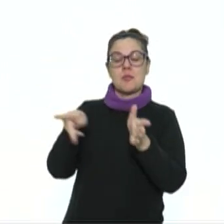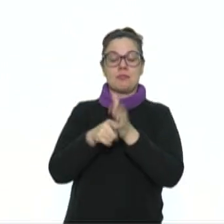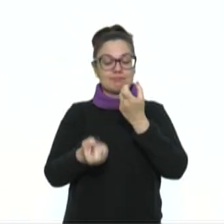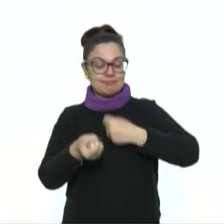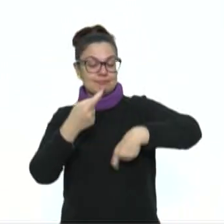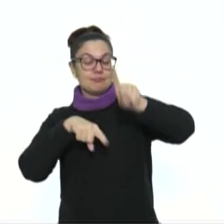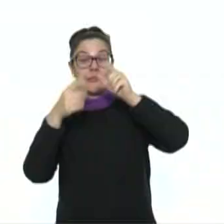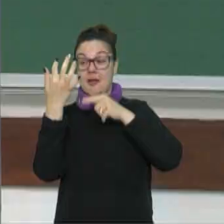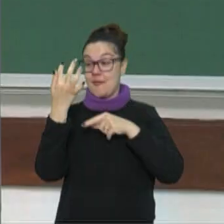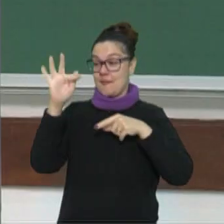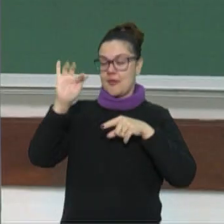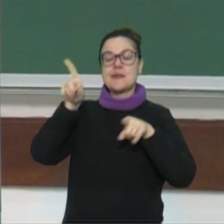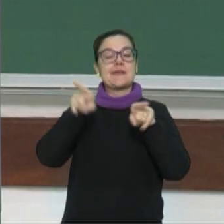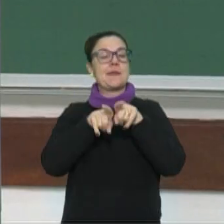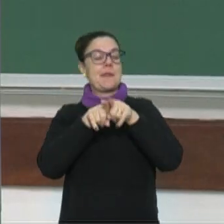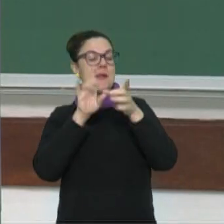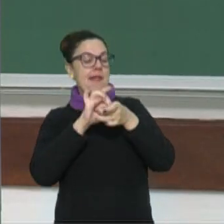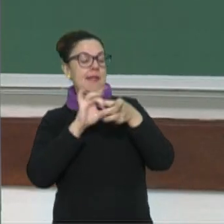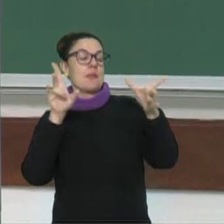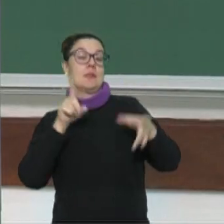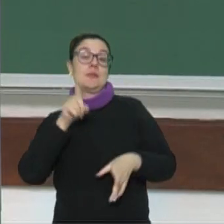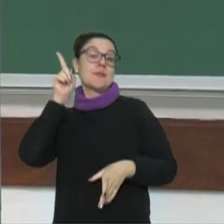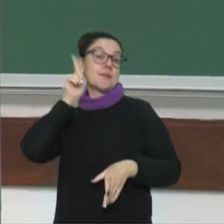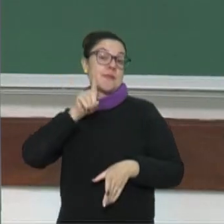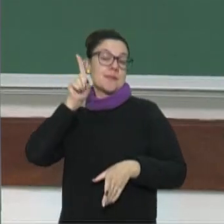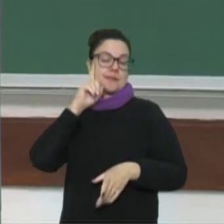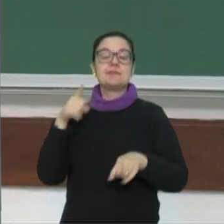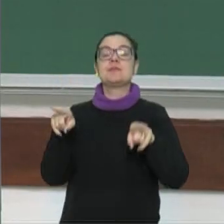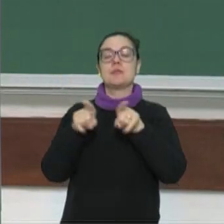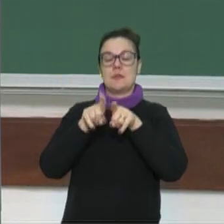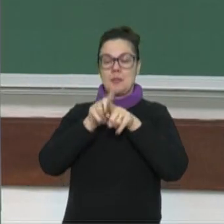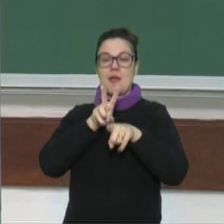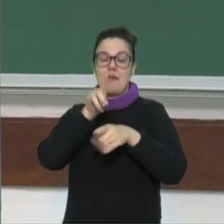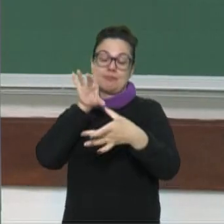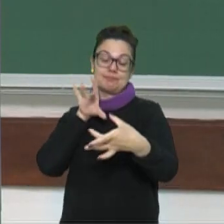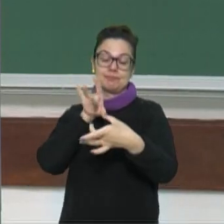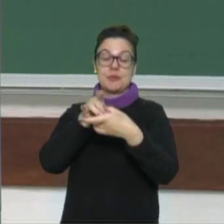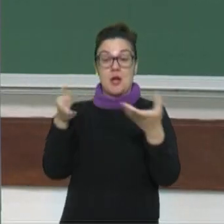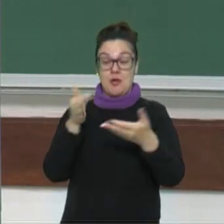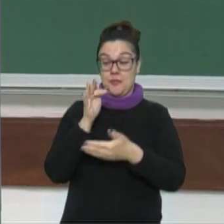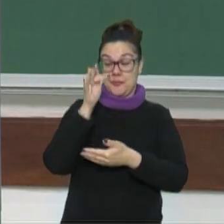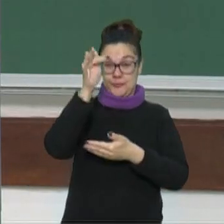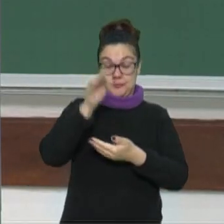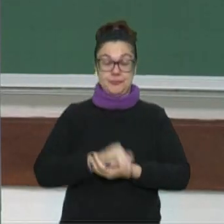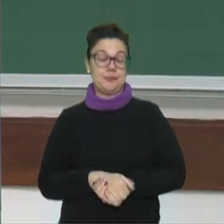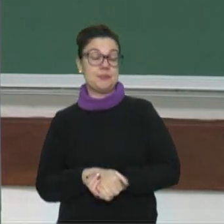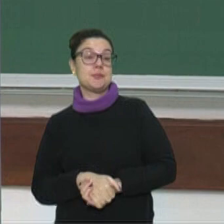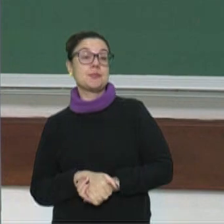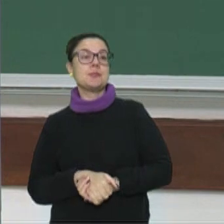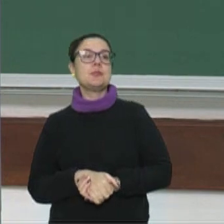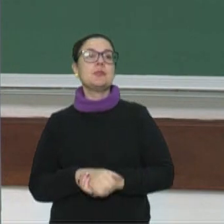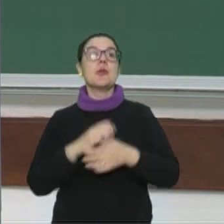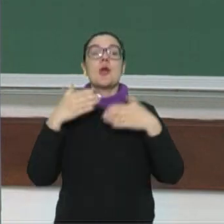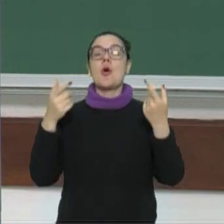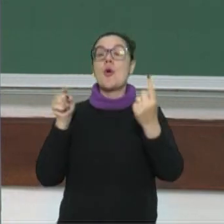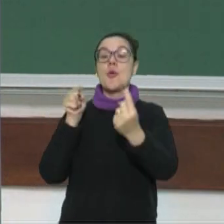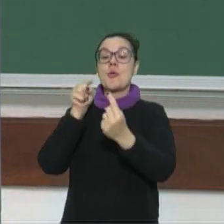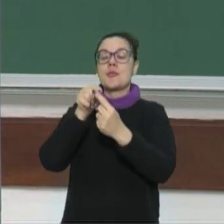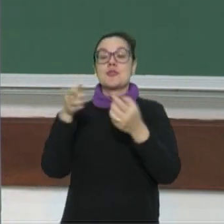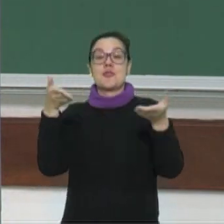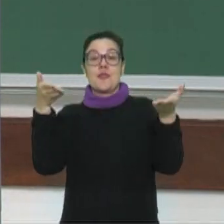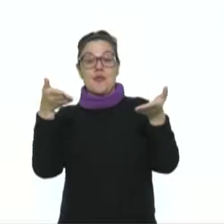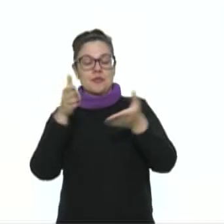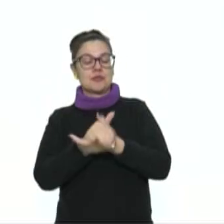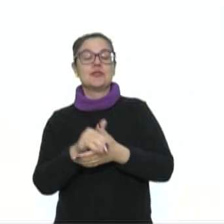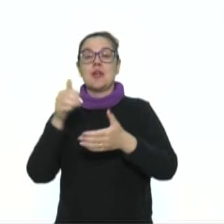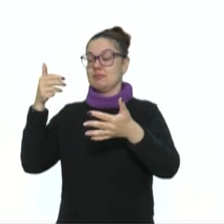Francesa e a independência dos Estados Unidos da América, que também nós abordaremos futuramente. Então, qual é o principal objetivo da aula de hoje?